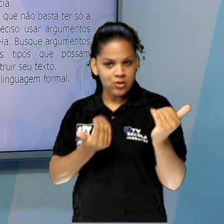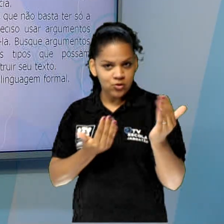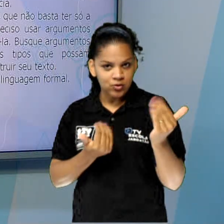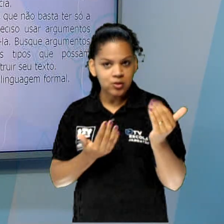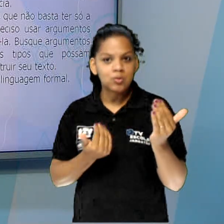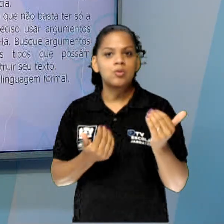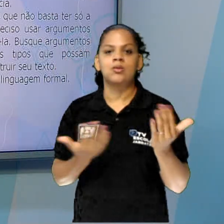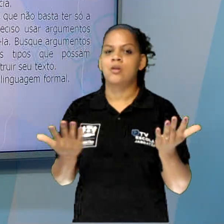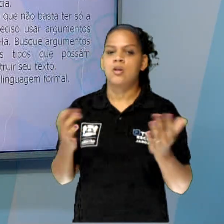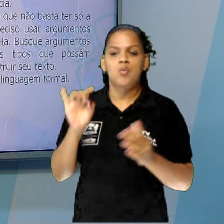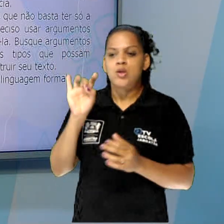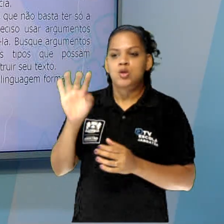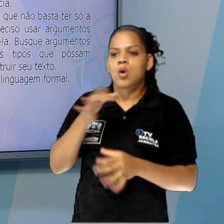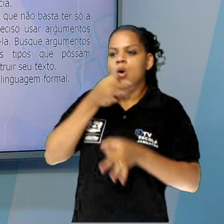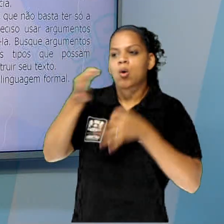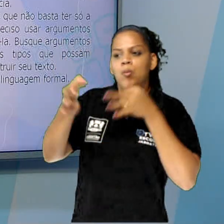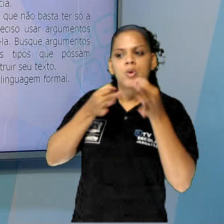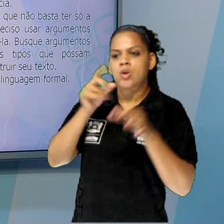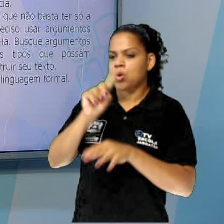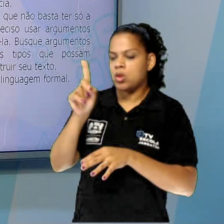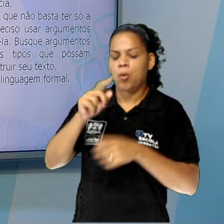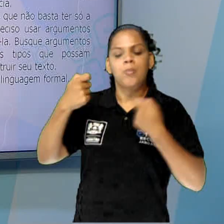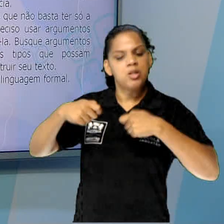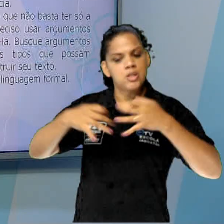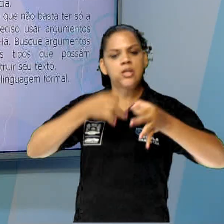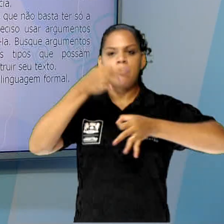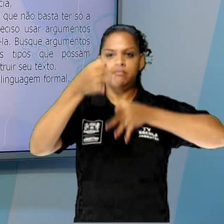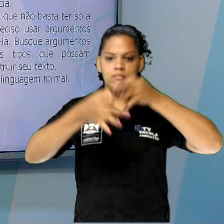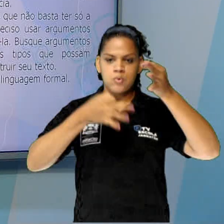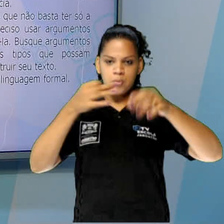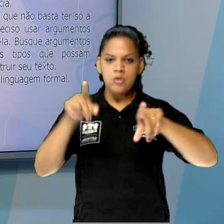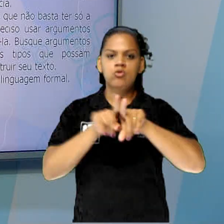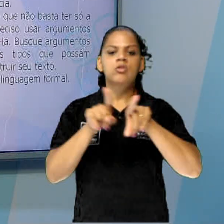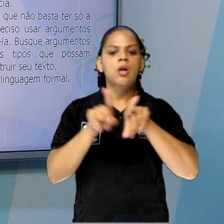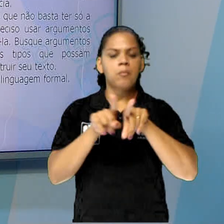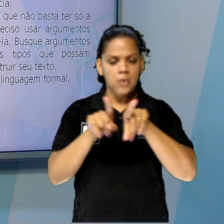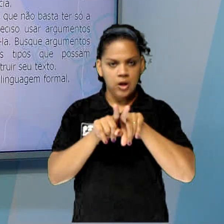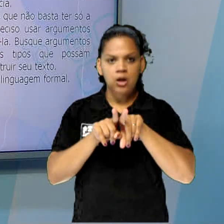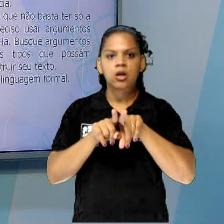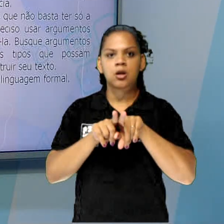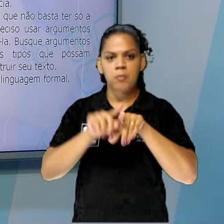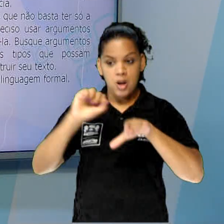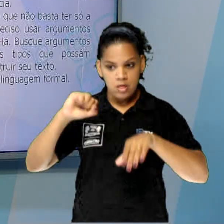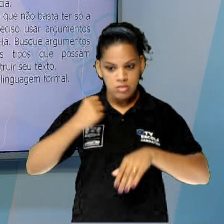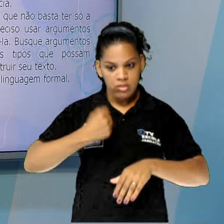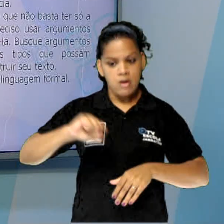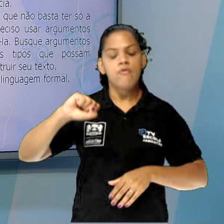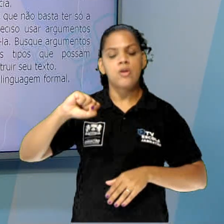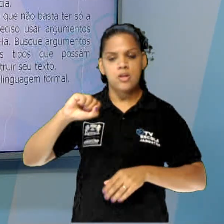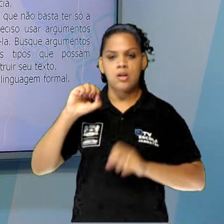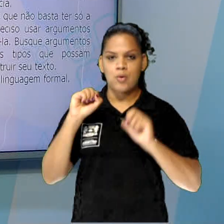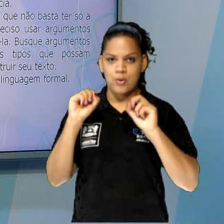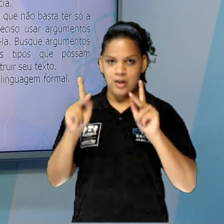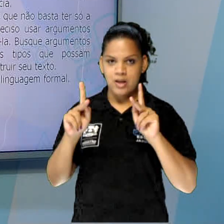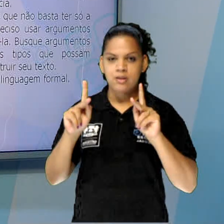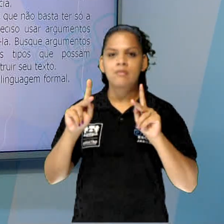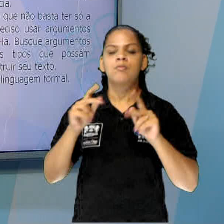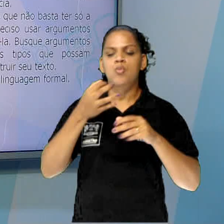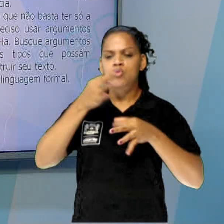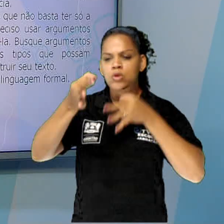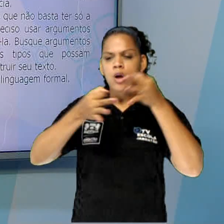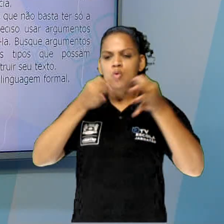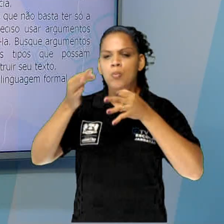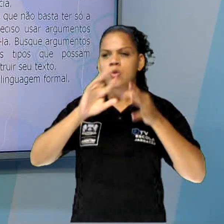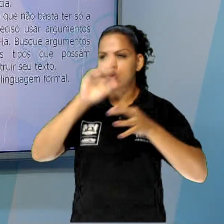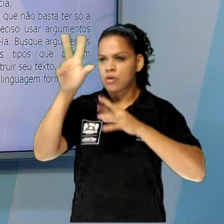não basta ter só opinião, é preciso usar argumentos para defendê-la. Busque argumentos de diferentes tipos que